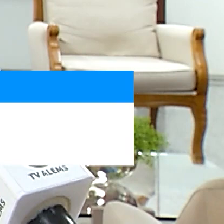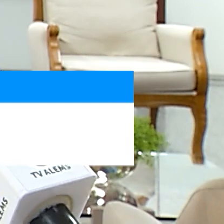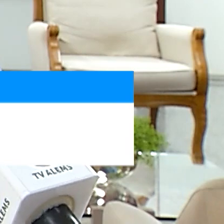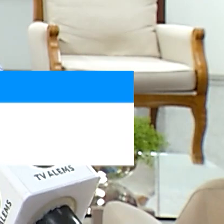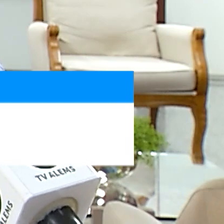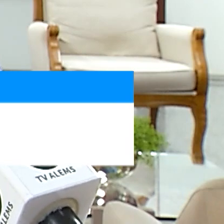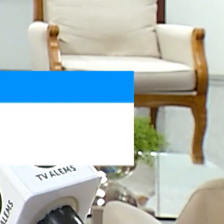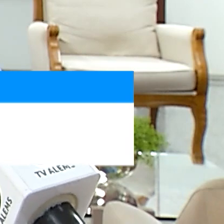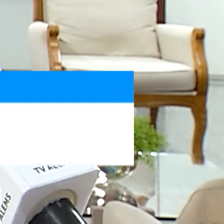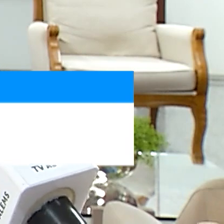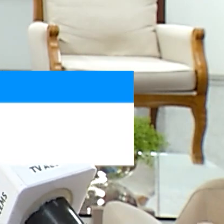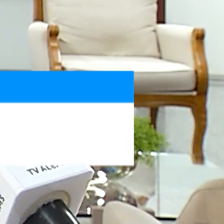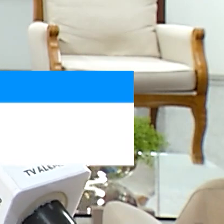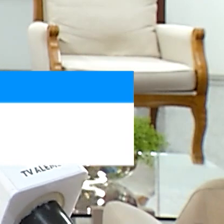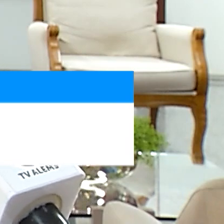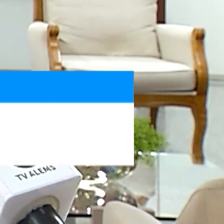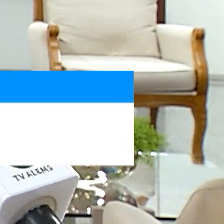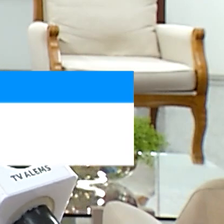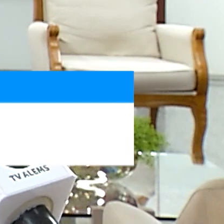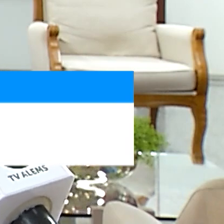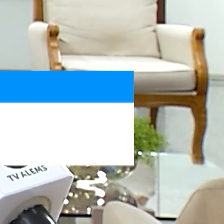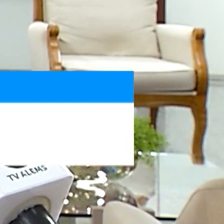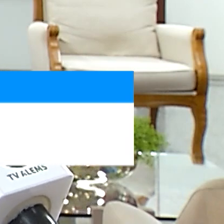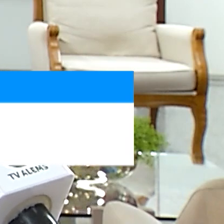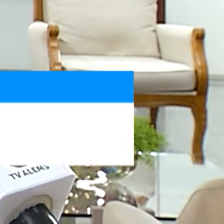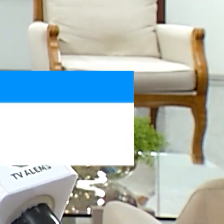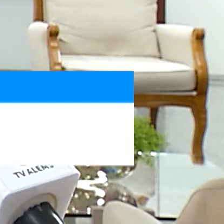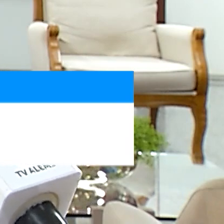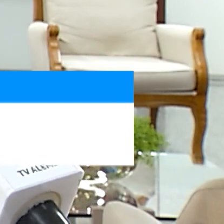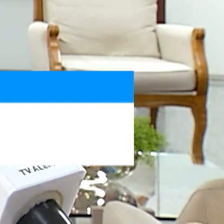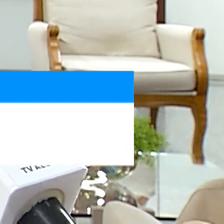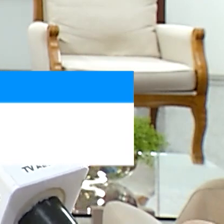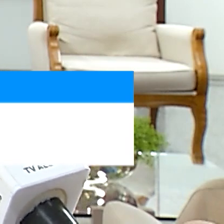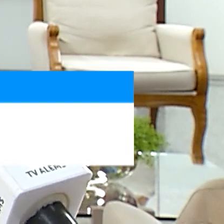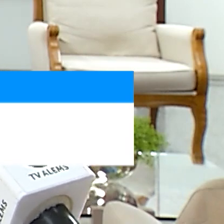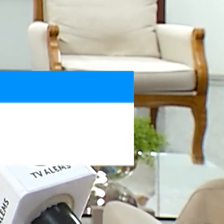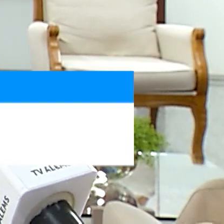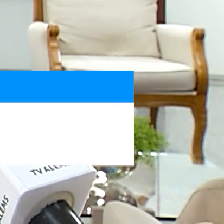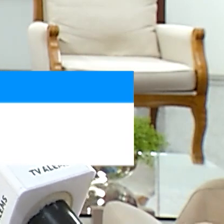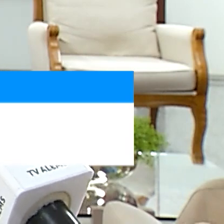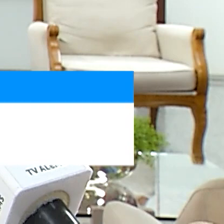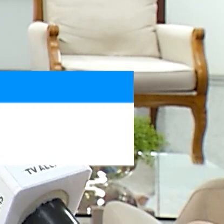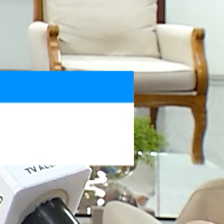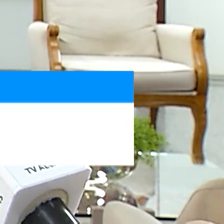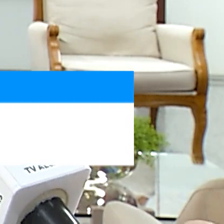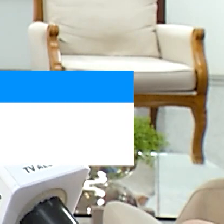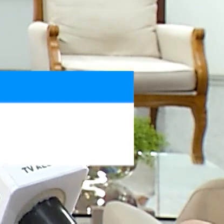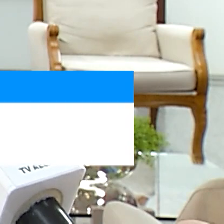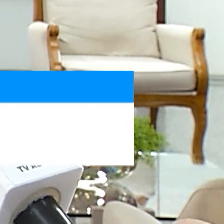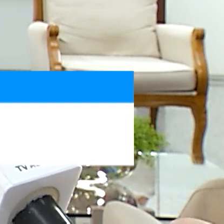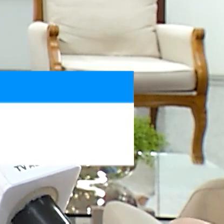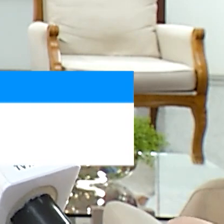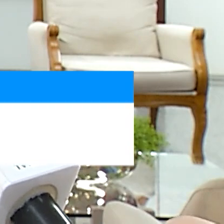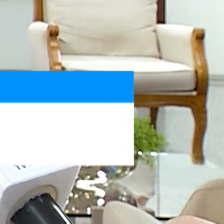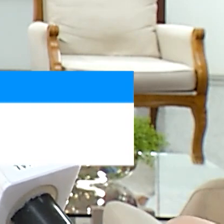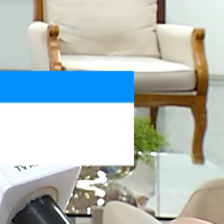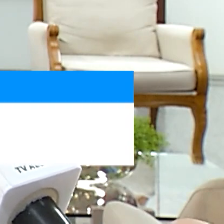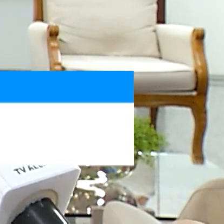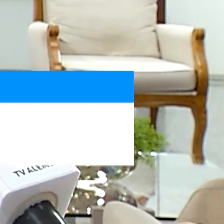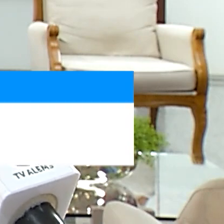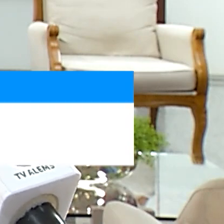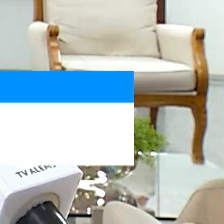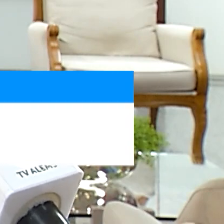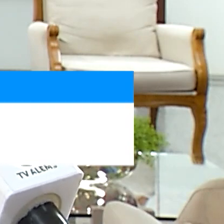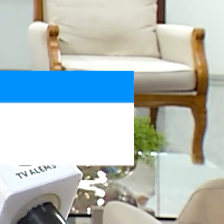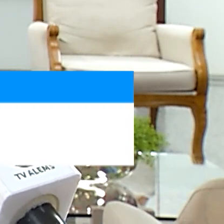de vice-governador e também ao longo desses 8 anos, o Eduardo Riedel ele foi o